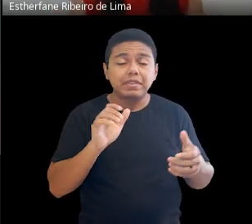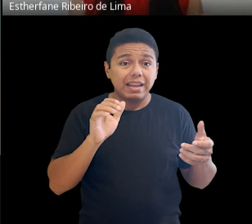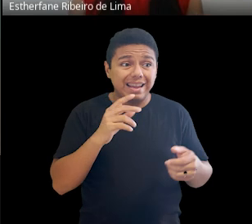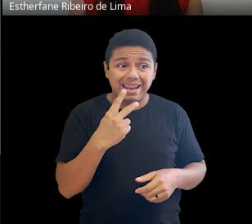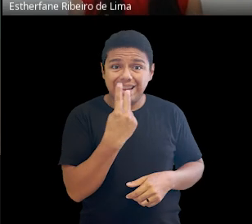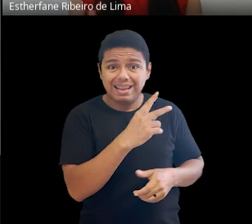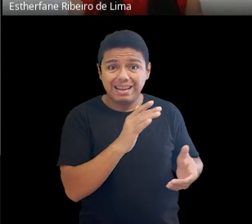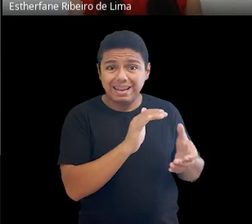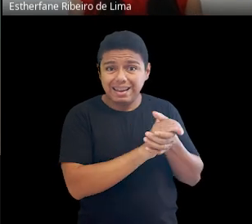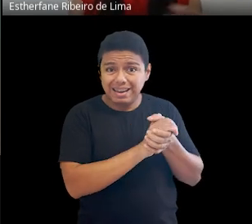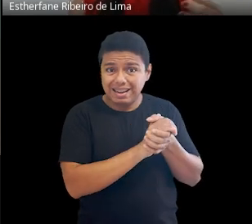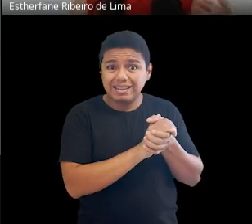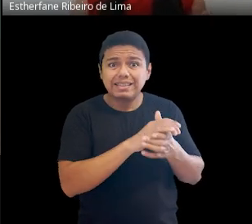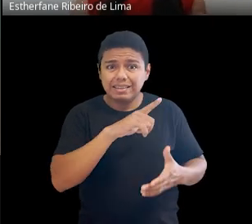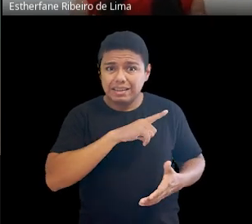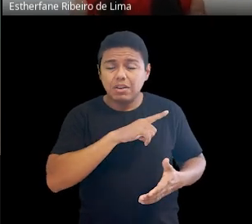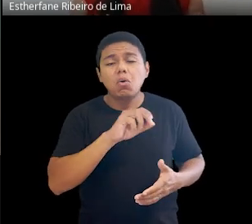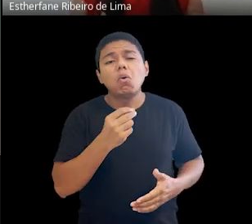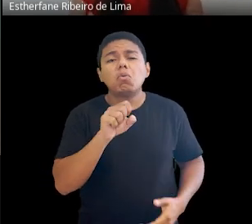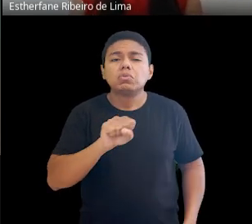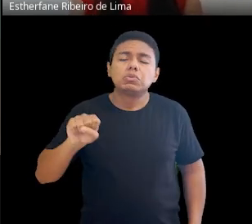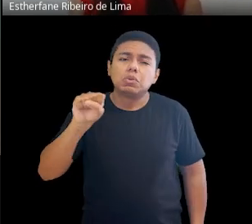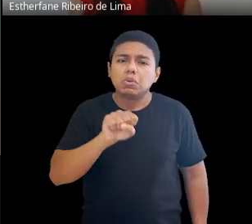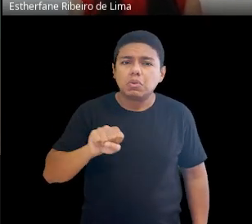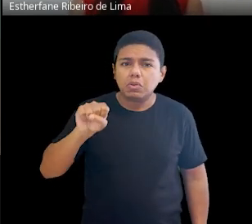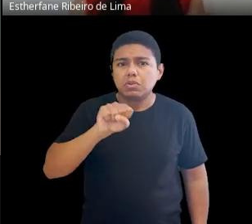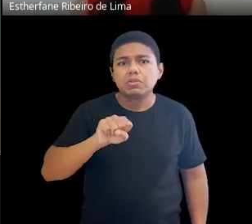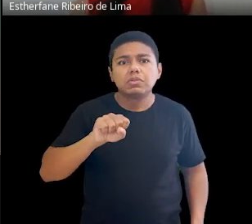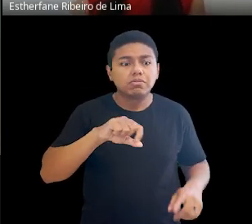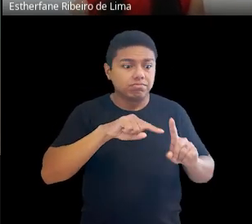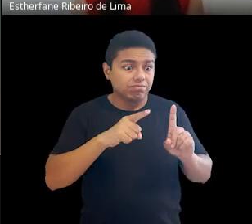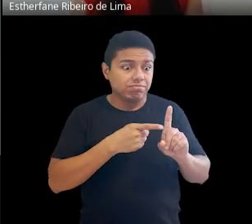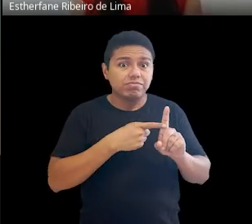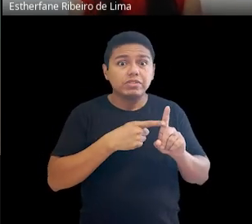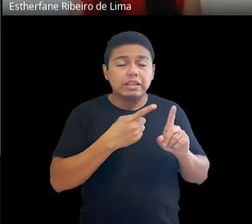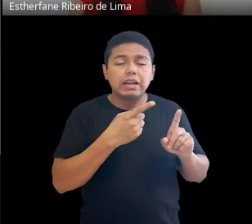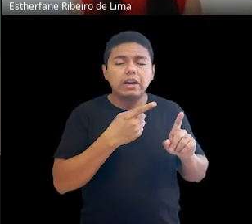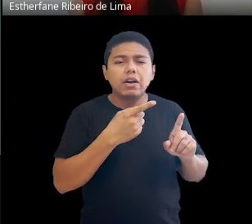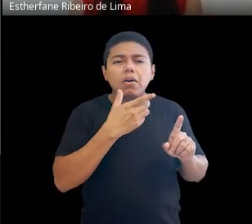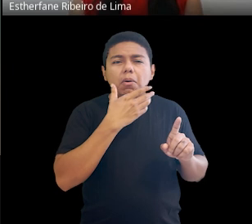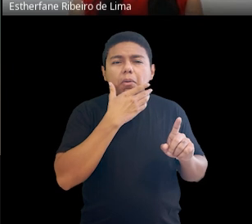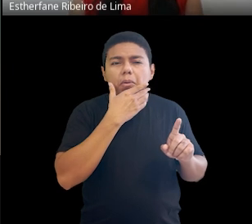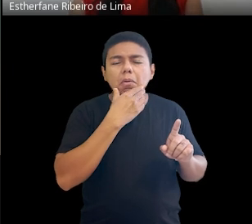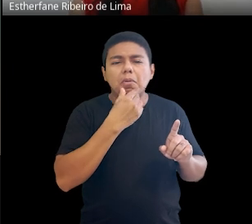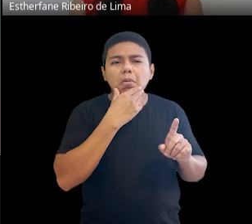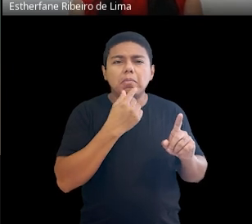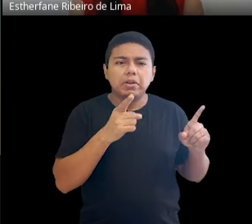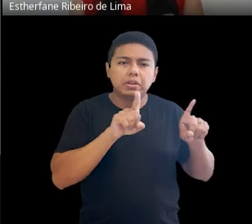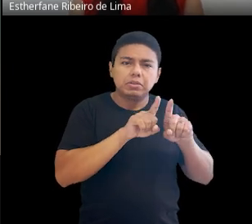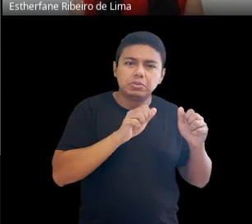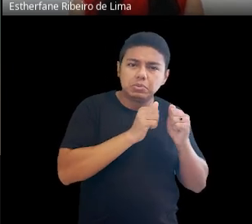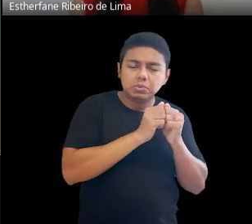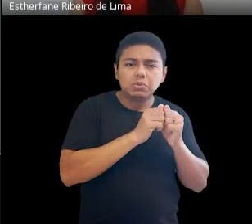saber se essa pessoa é casada, se é solteira, se engravidou e o parceiro está com ela, porque nós sabemos que pessoas que